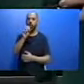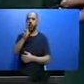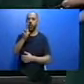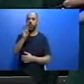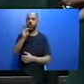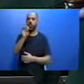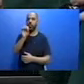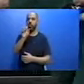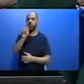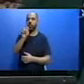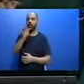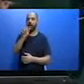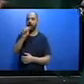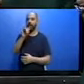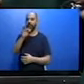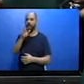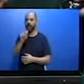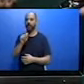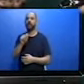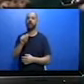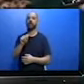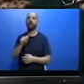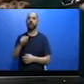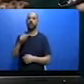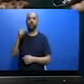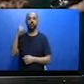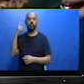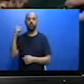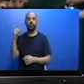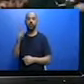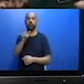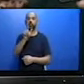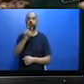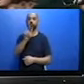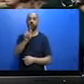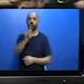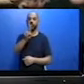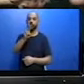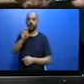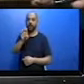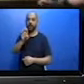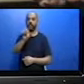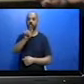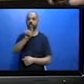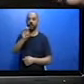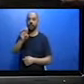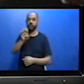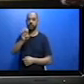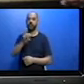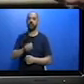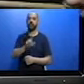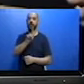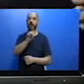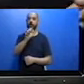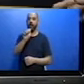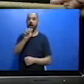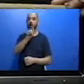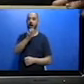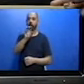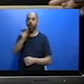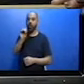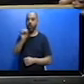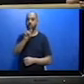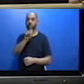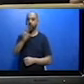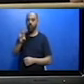g o george com g ga go gu e